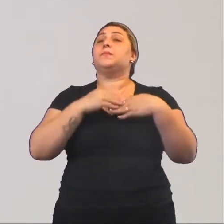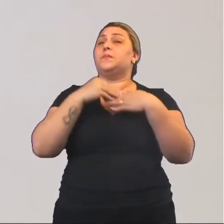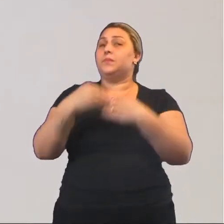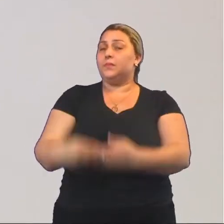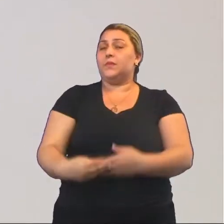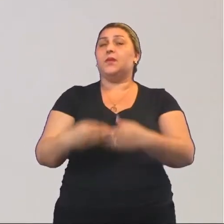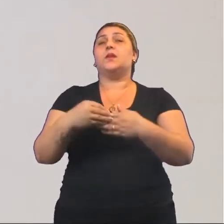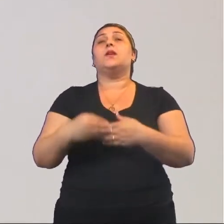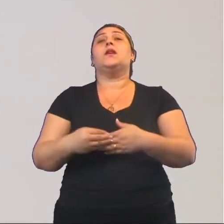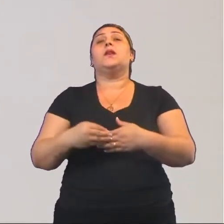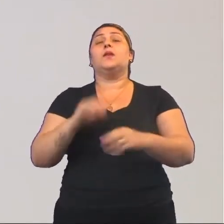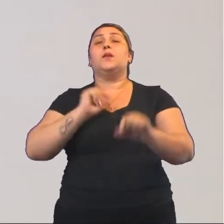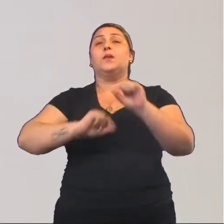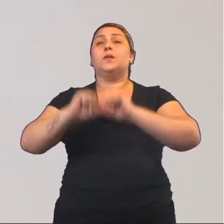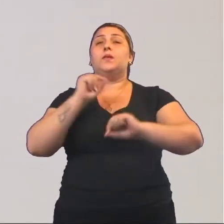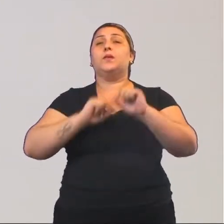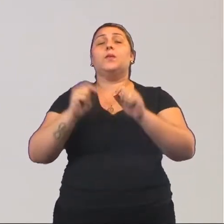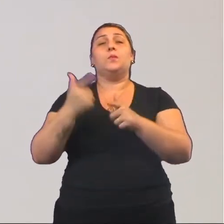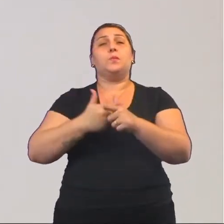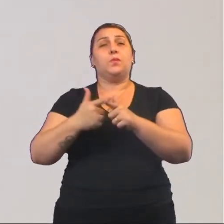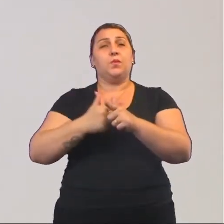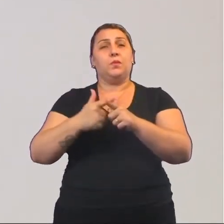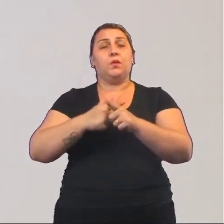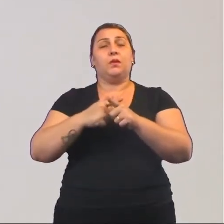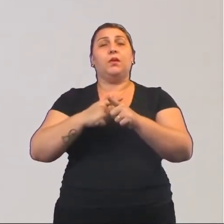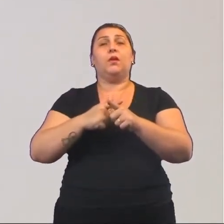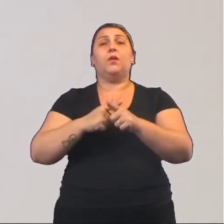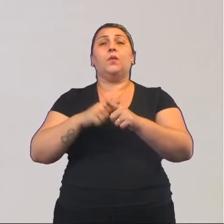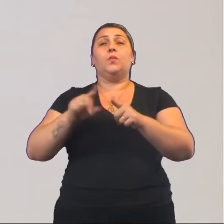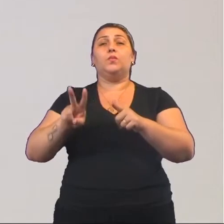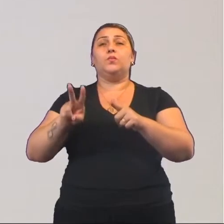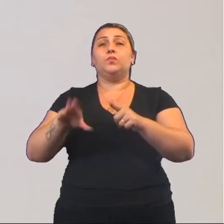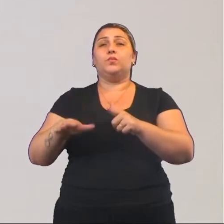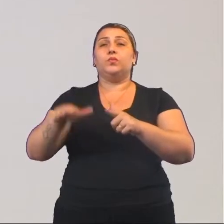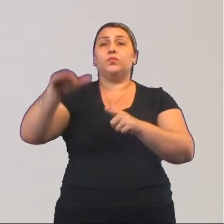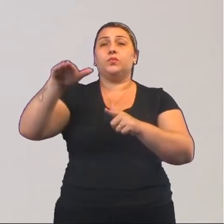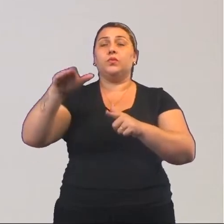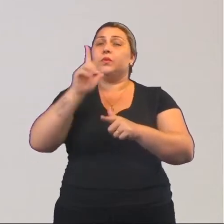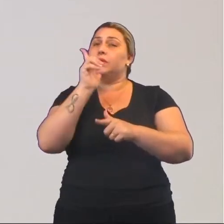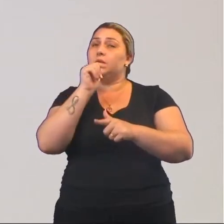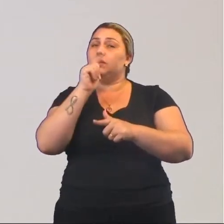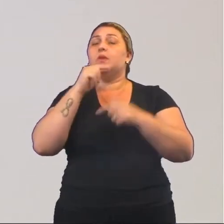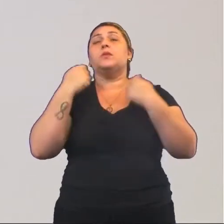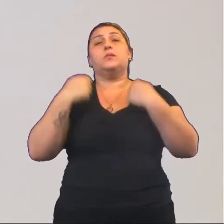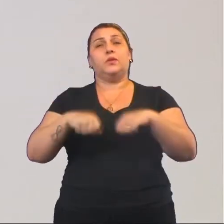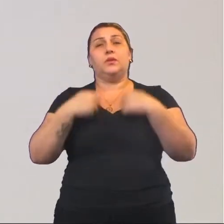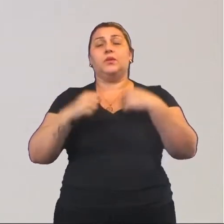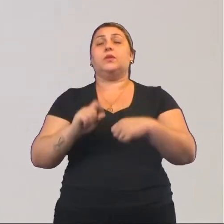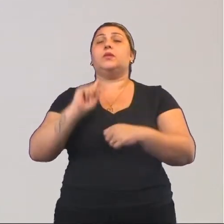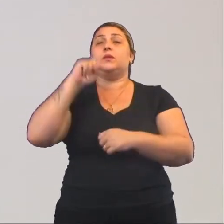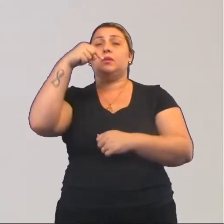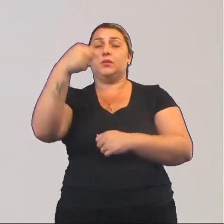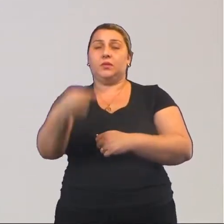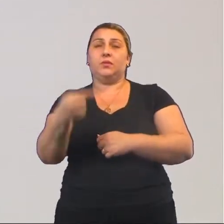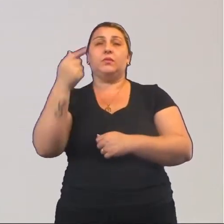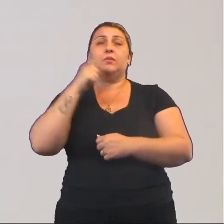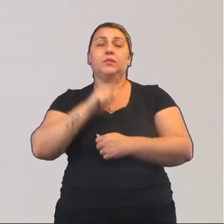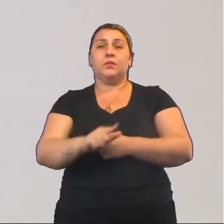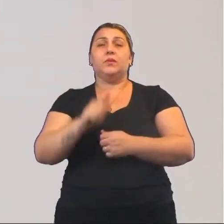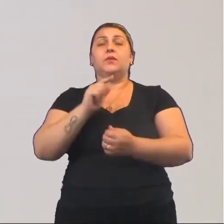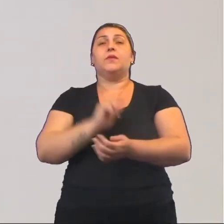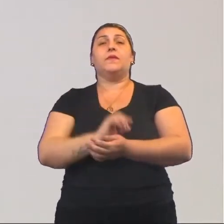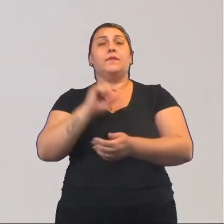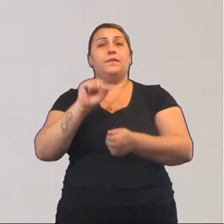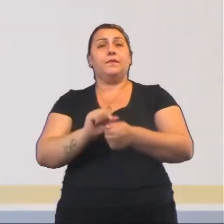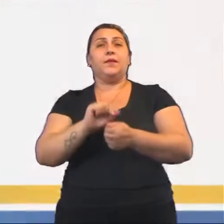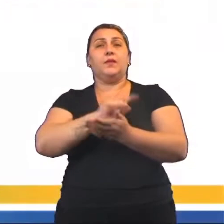um comprometimento, principalmente do volume de água necessário para que depois seja captado e